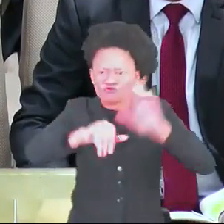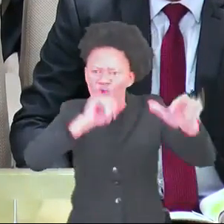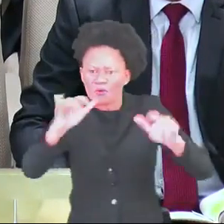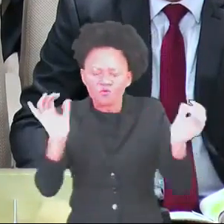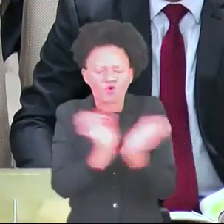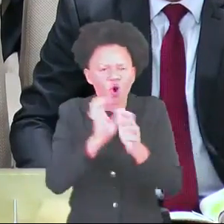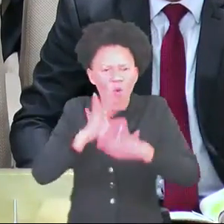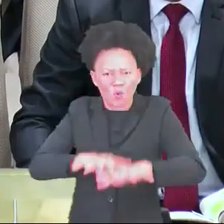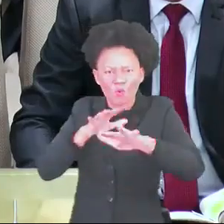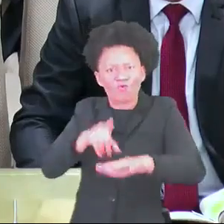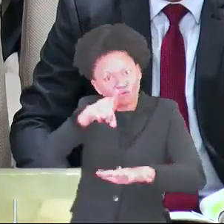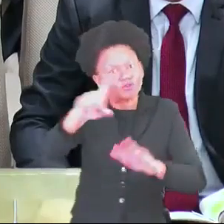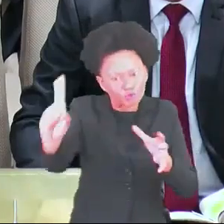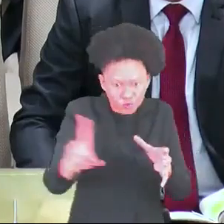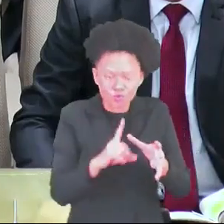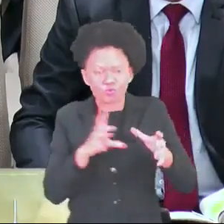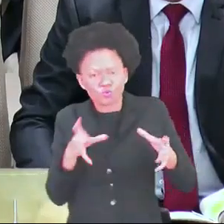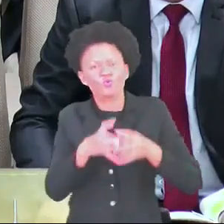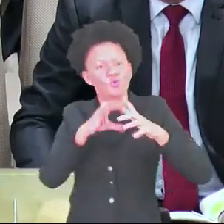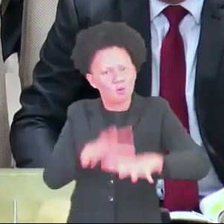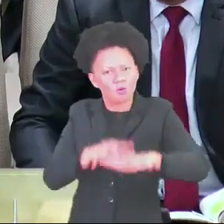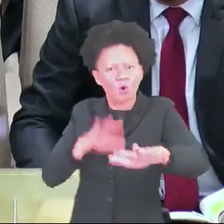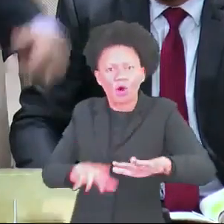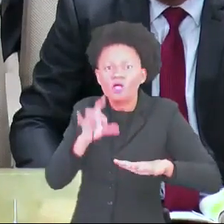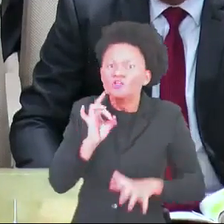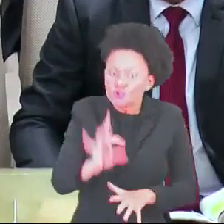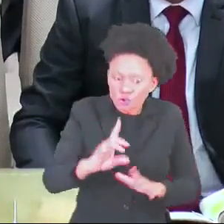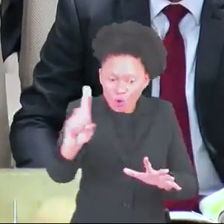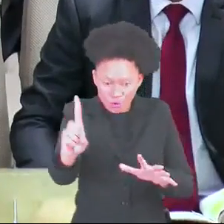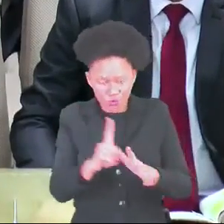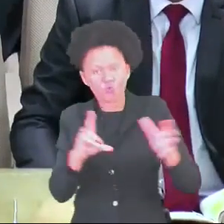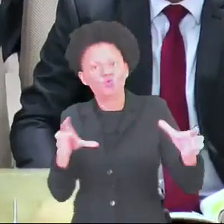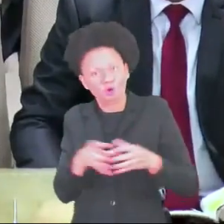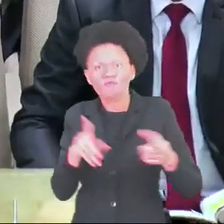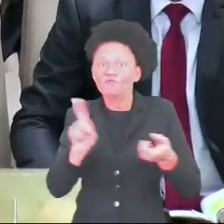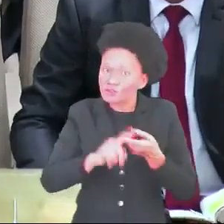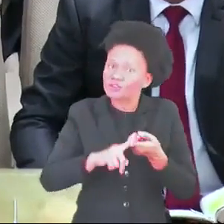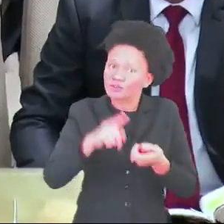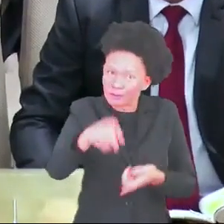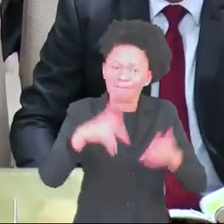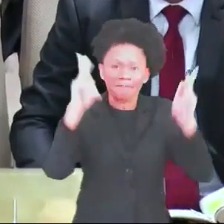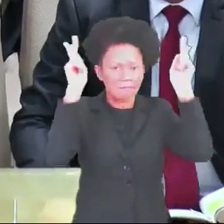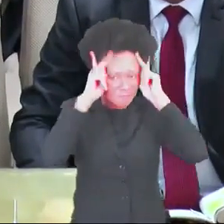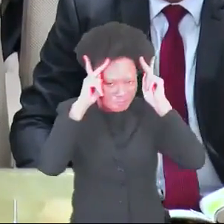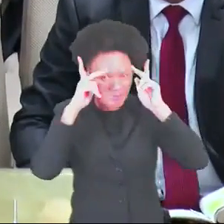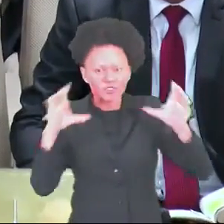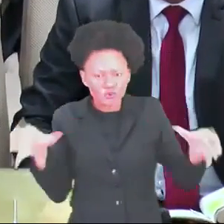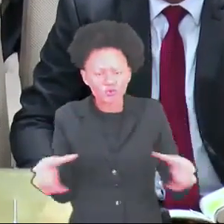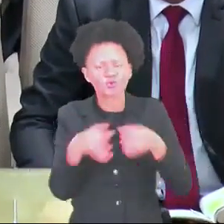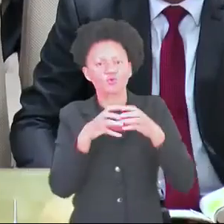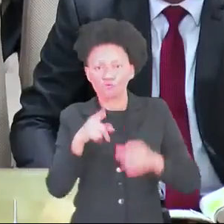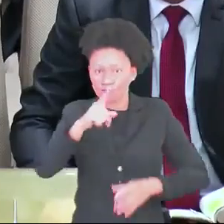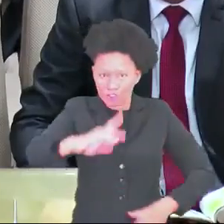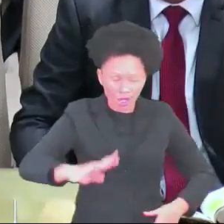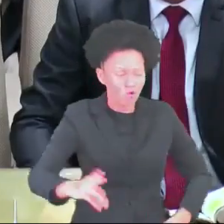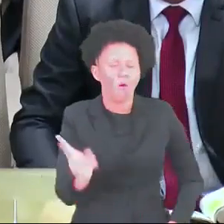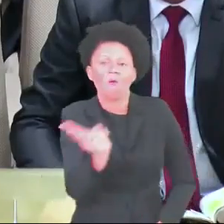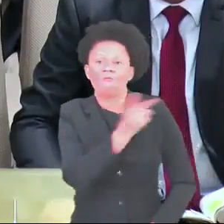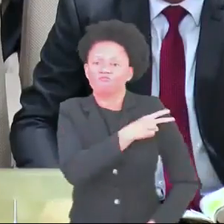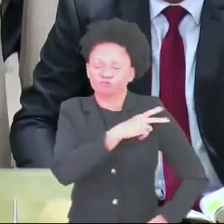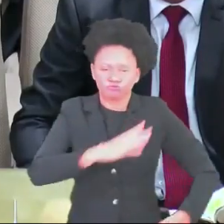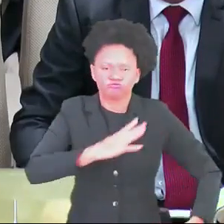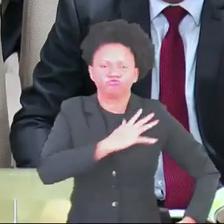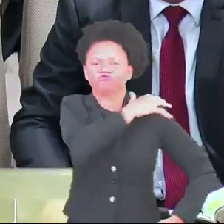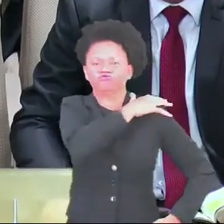Você faz parte do exército, e não somente parte, como filho e príncipe. Você é um dos generais do exército do Senhor